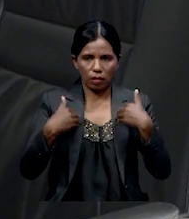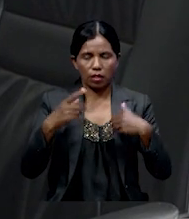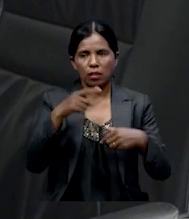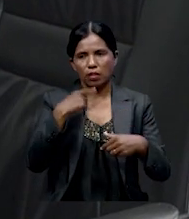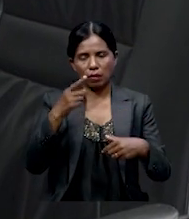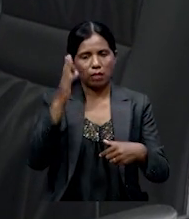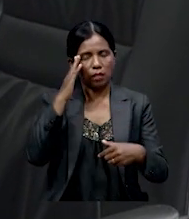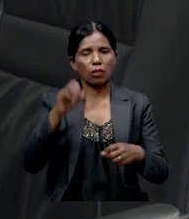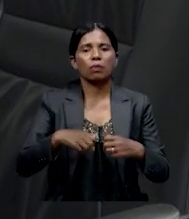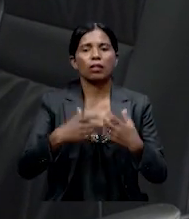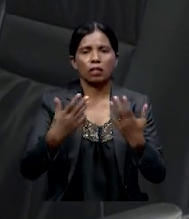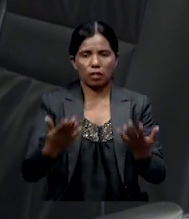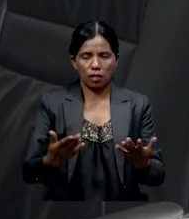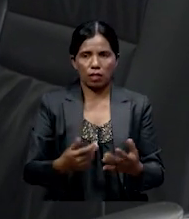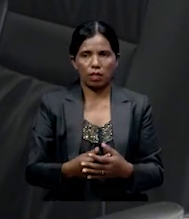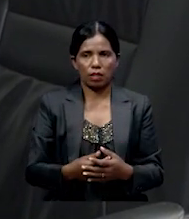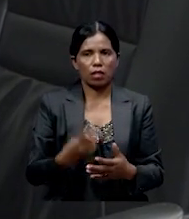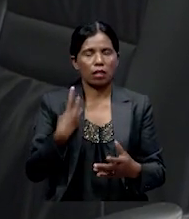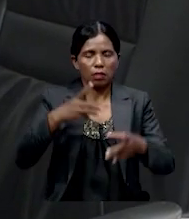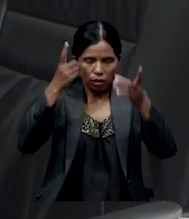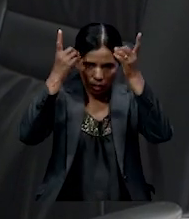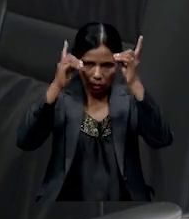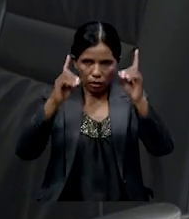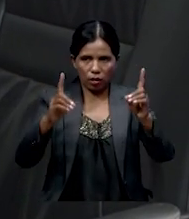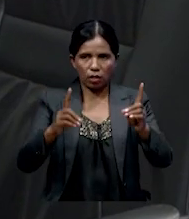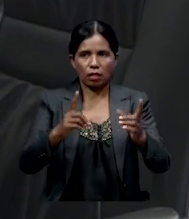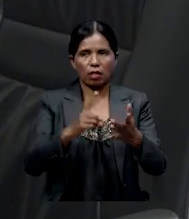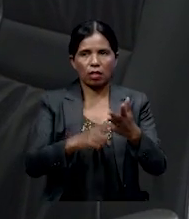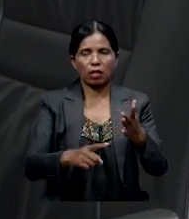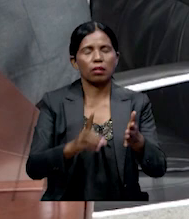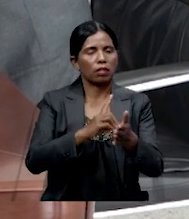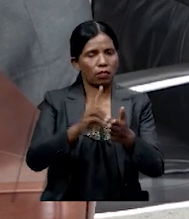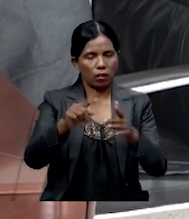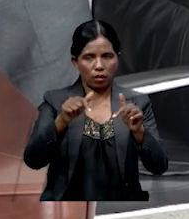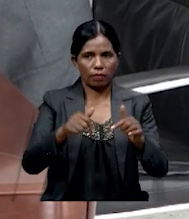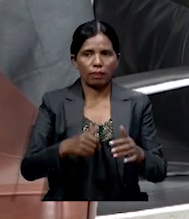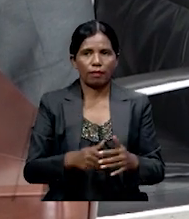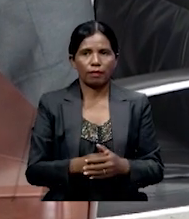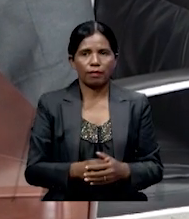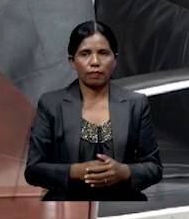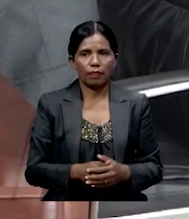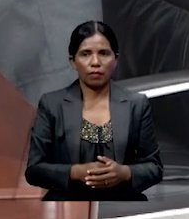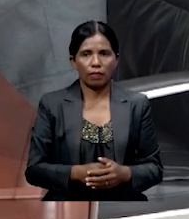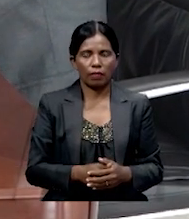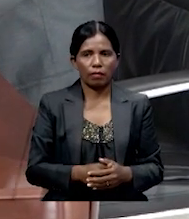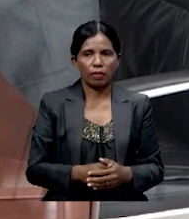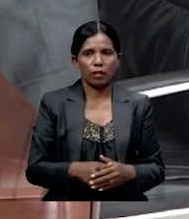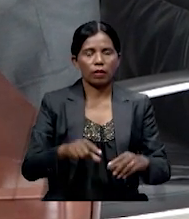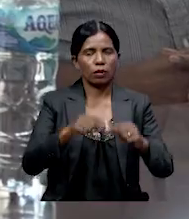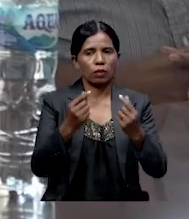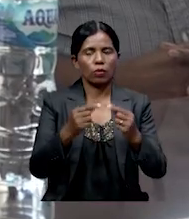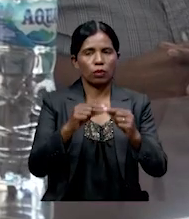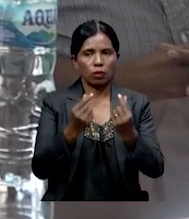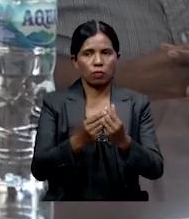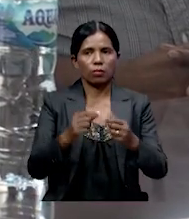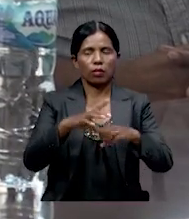acontece, oi no sa acontece. Não há me decidido, saída a missa de semana hela. Além de ne, rede barraimos pronto,